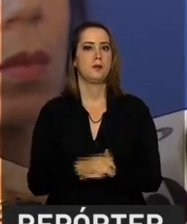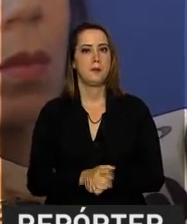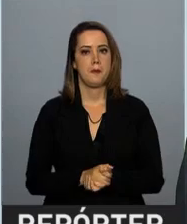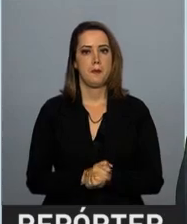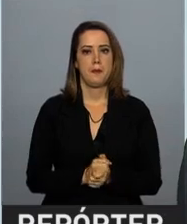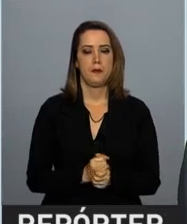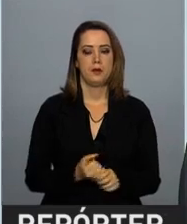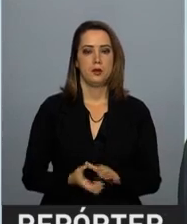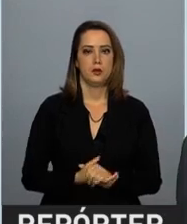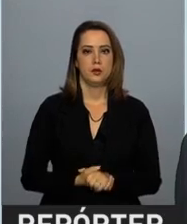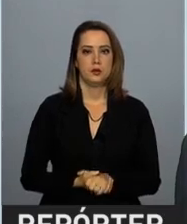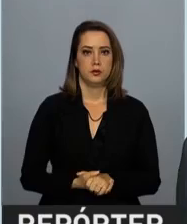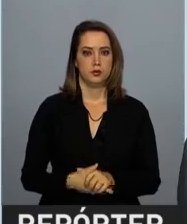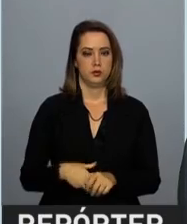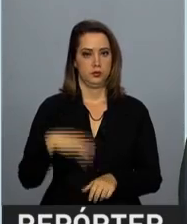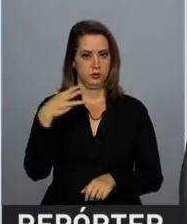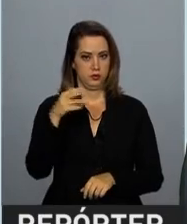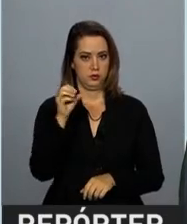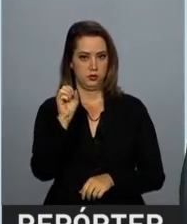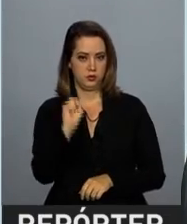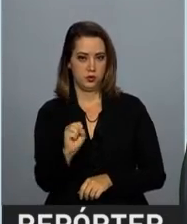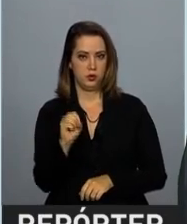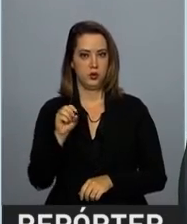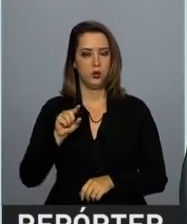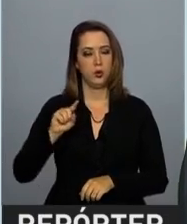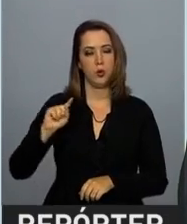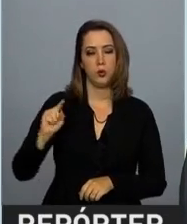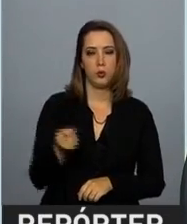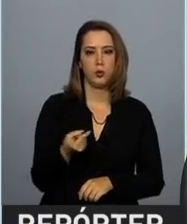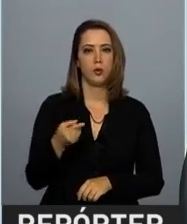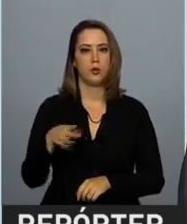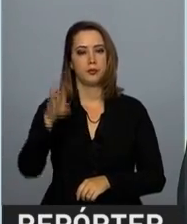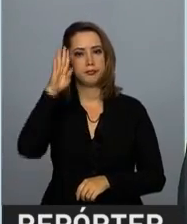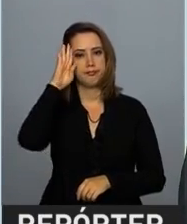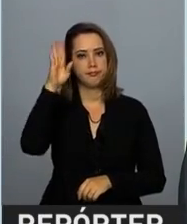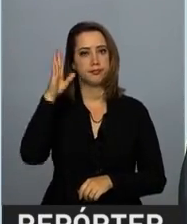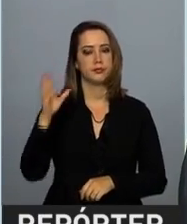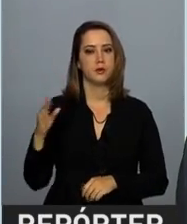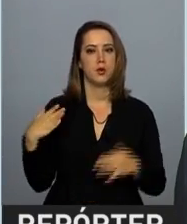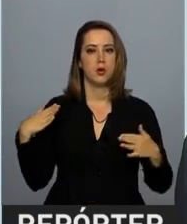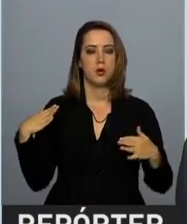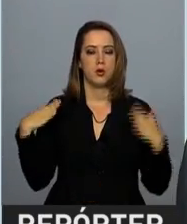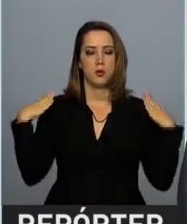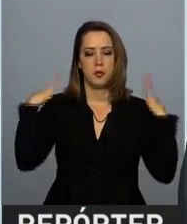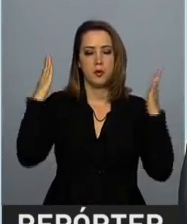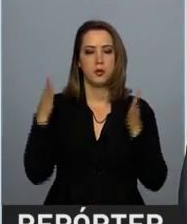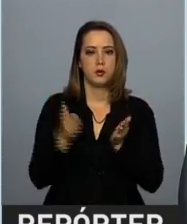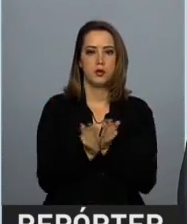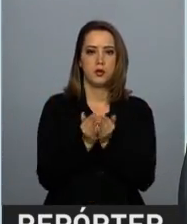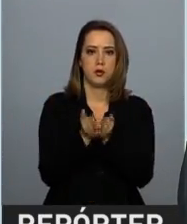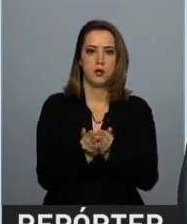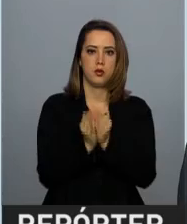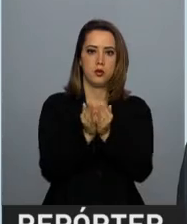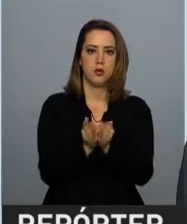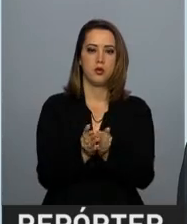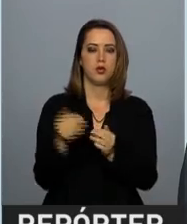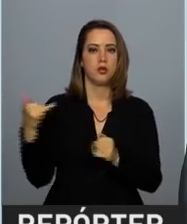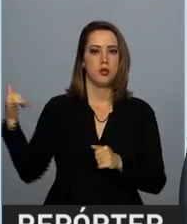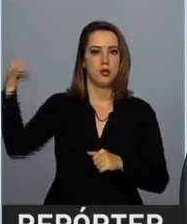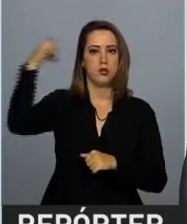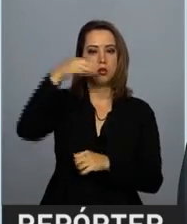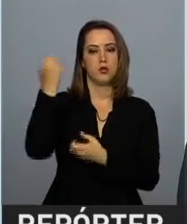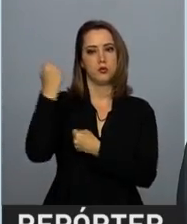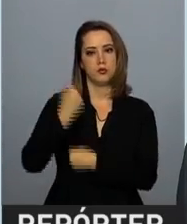de casa. Cerca de 38 mil militares do Exército, Aeronáutica e Marinha vão participar da segurança dos